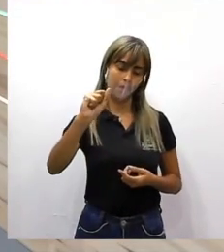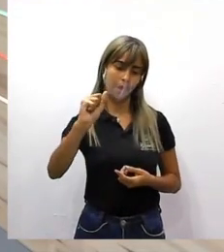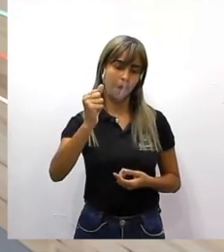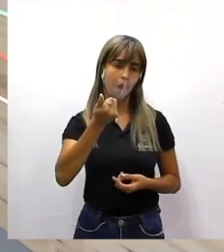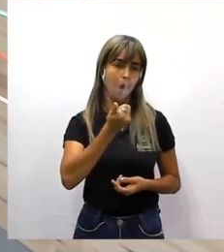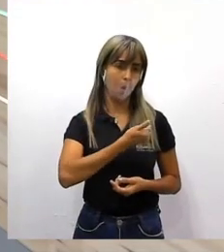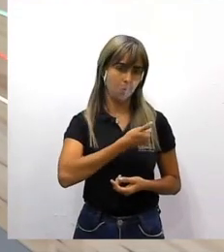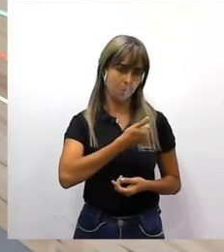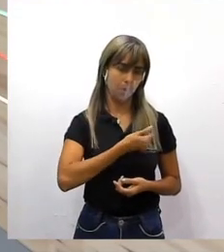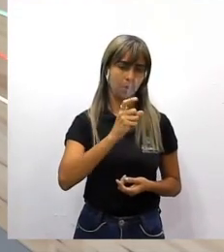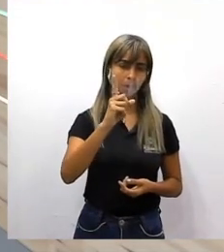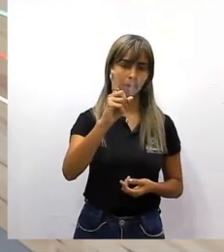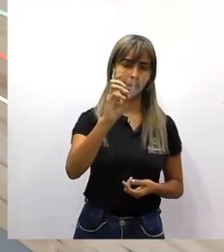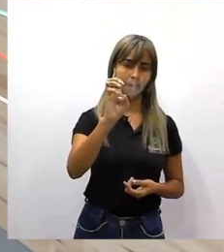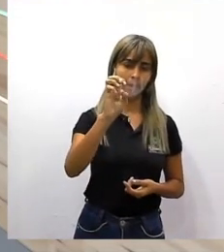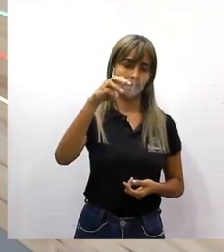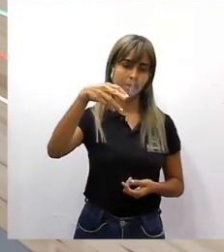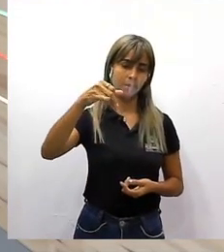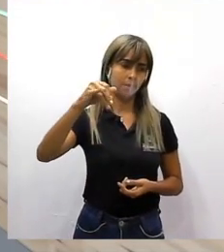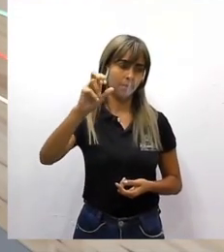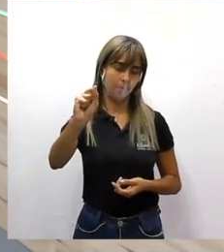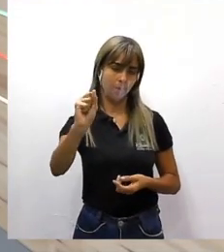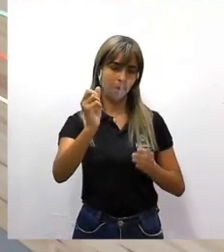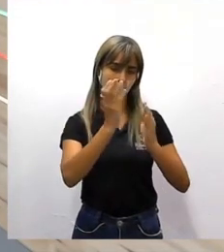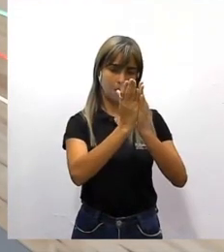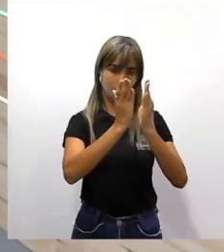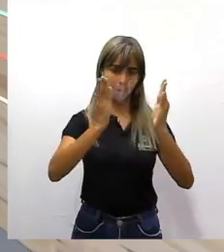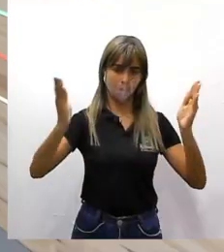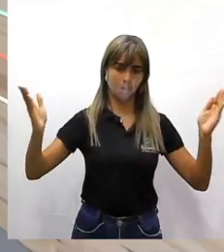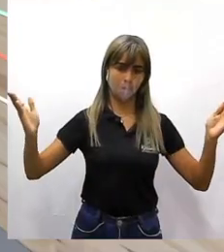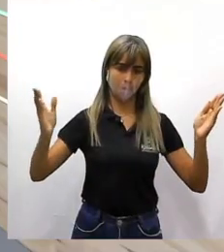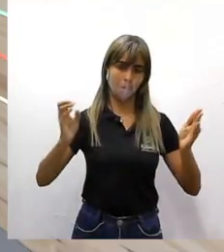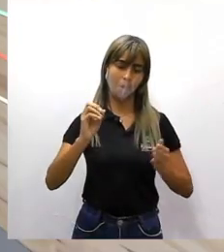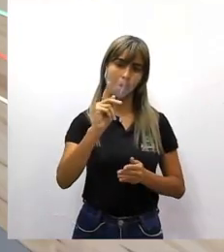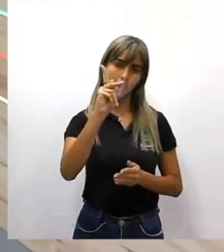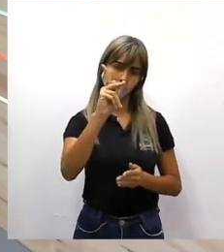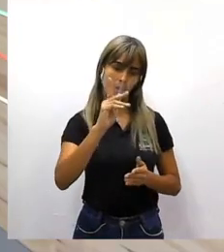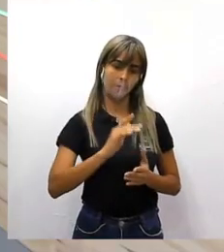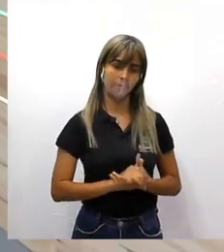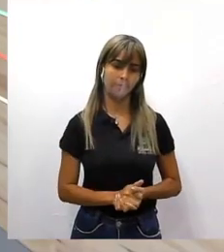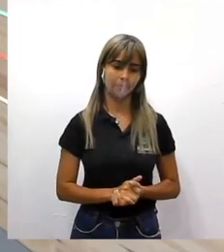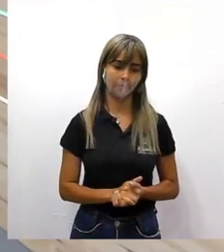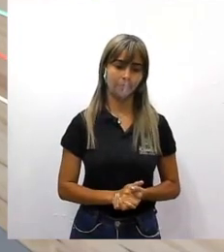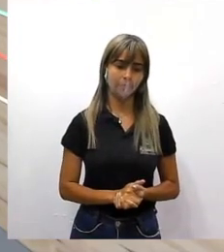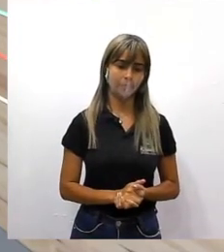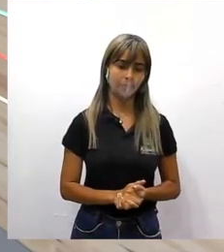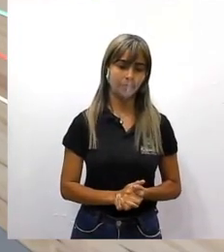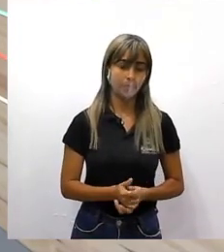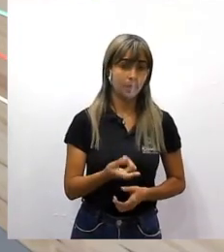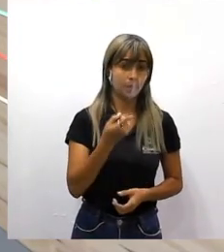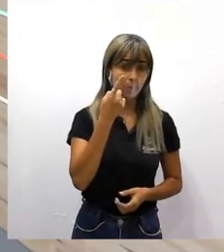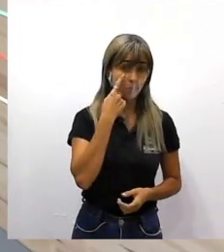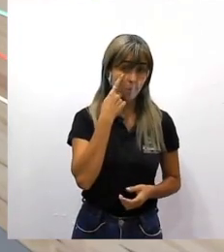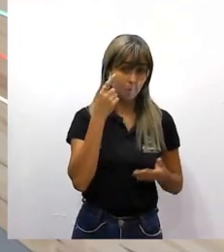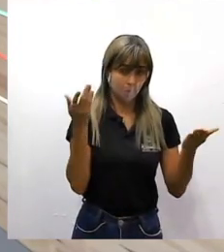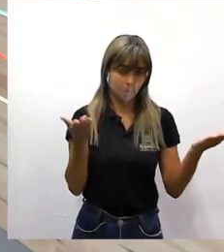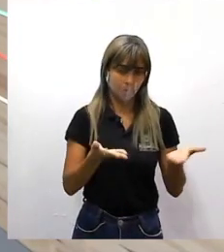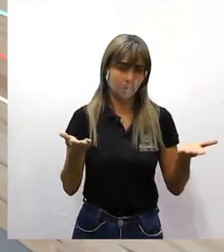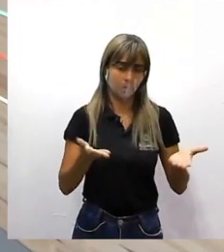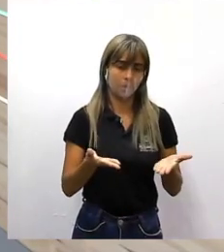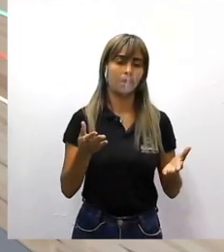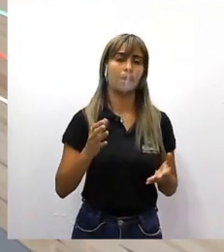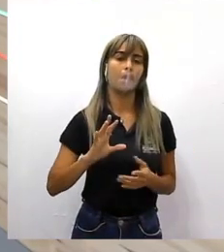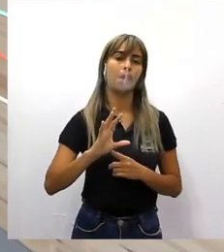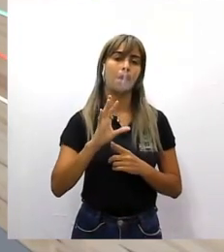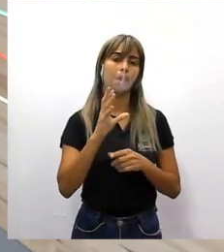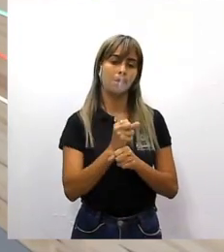número decimal que as partes se repetem, beleza? Então, ó, a gente viu hoje,